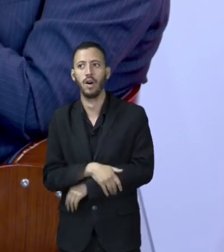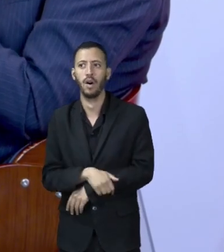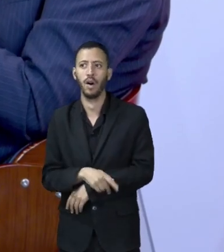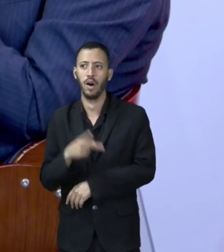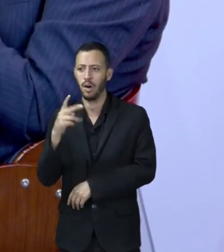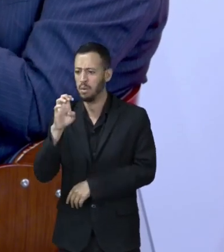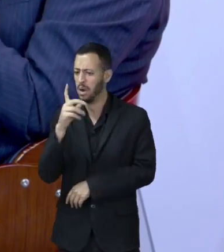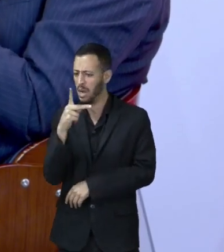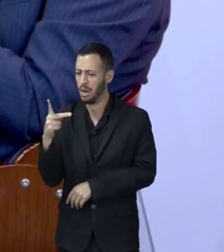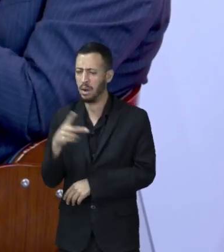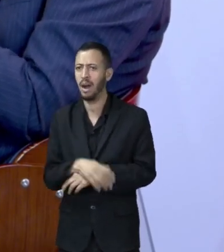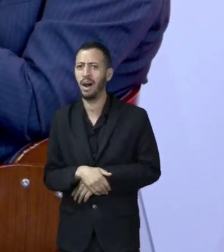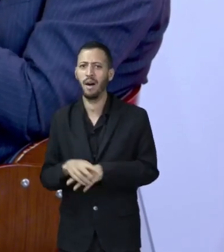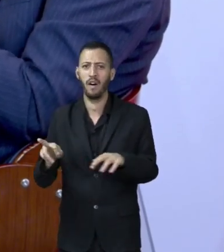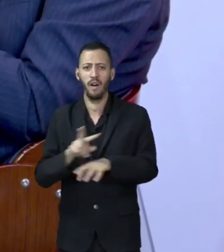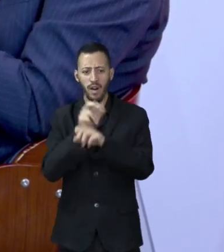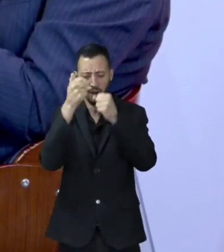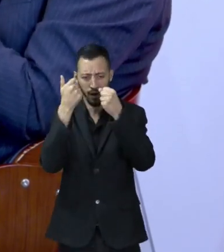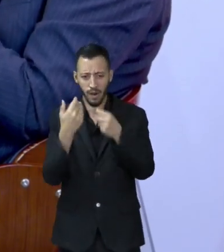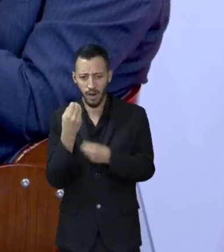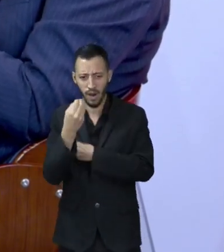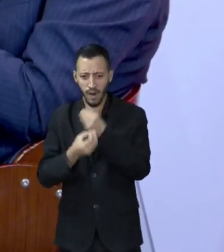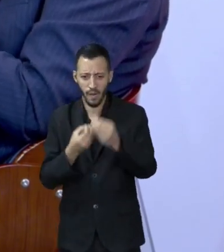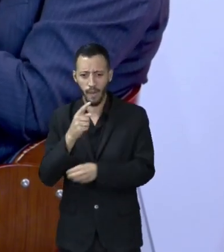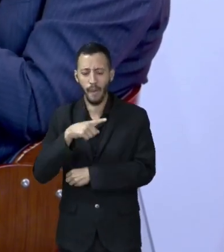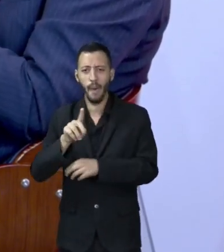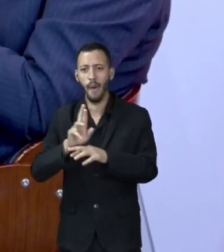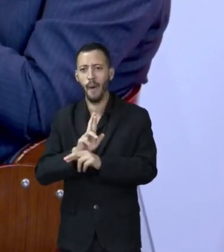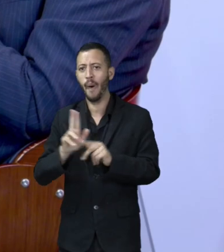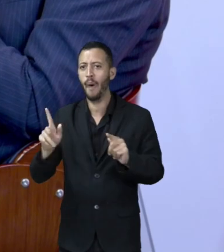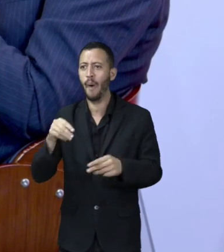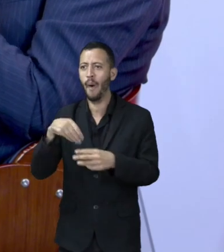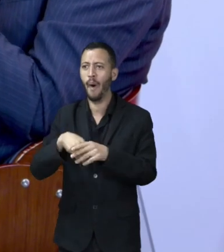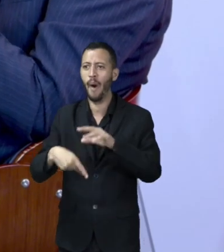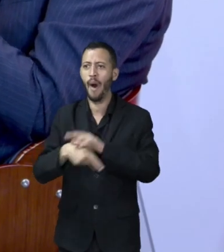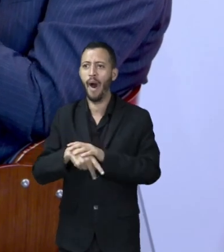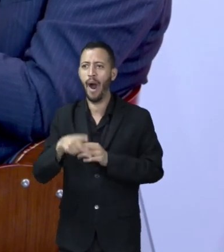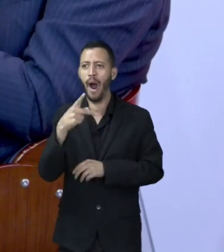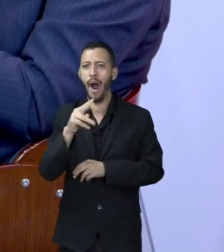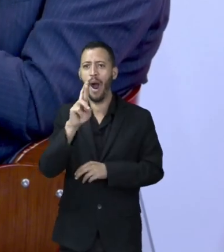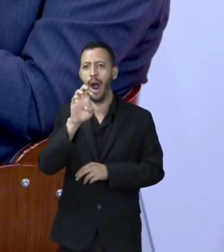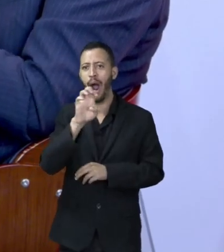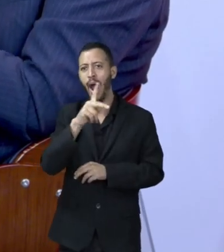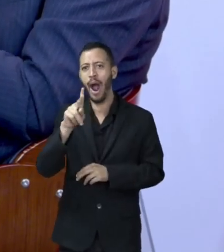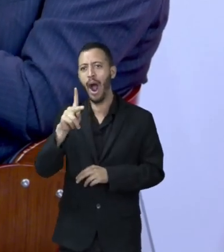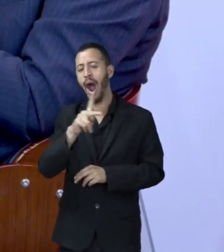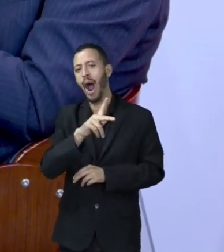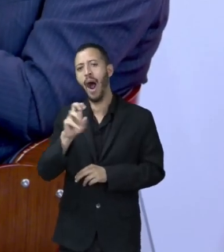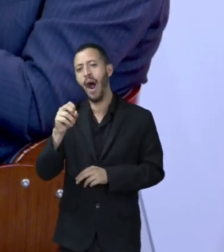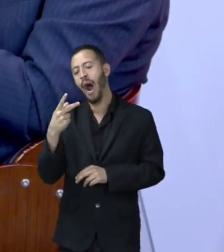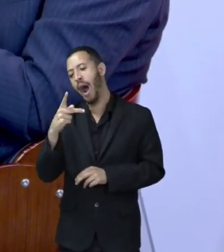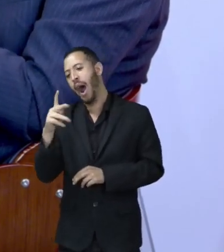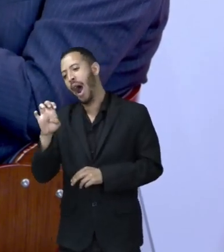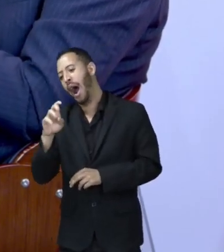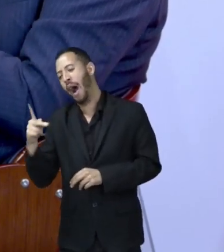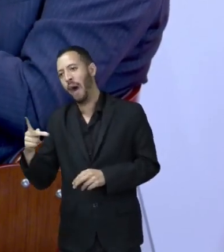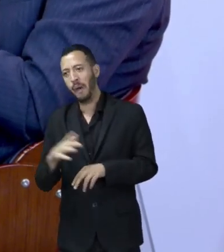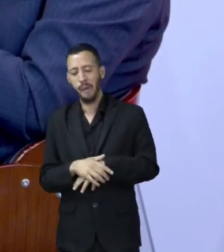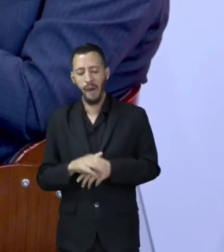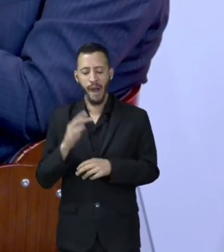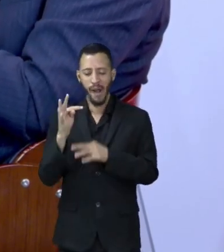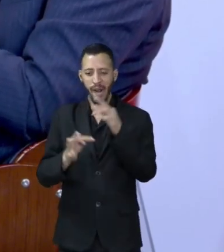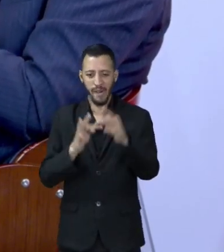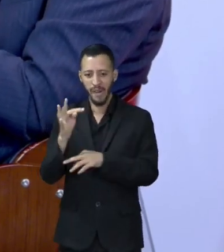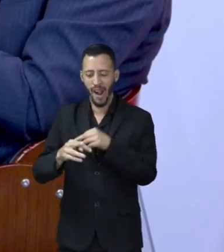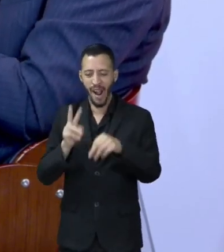né? Que eu até queria que você explicasse para a gente qual que é a diferença, né, da PrEP e da PEP, né, também do